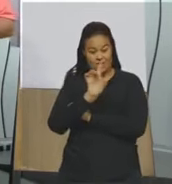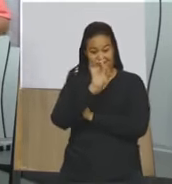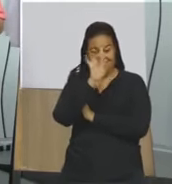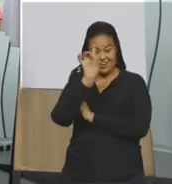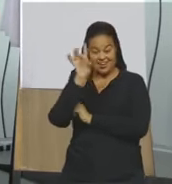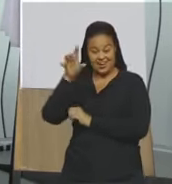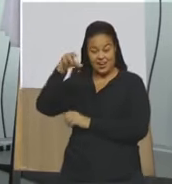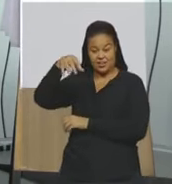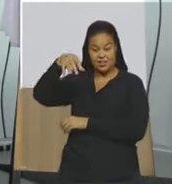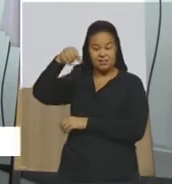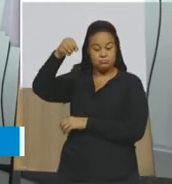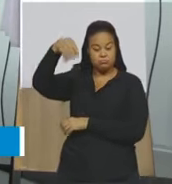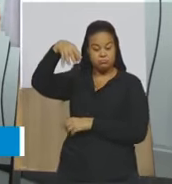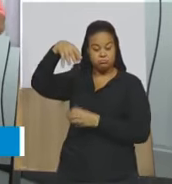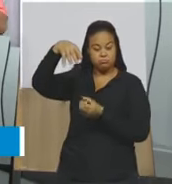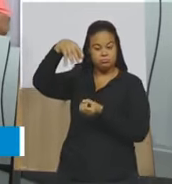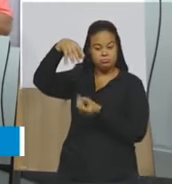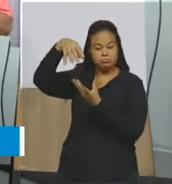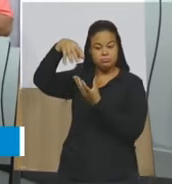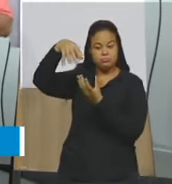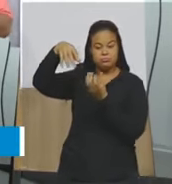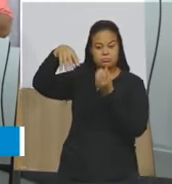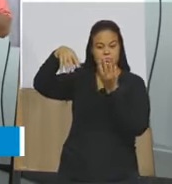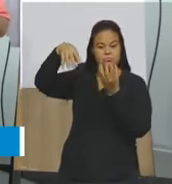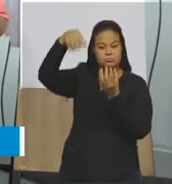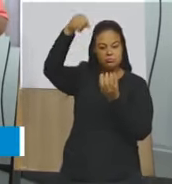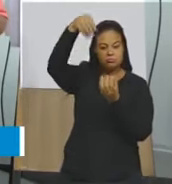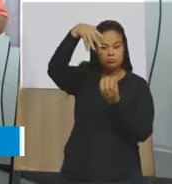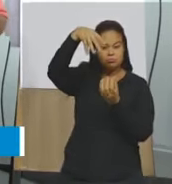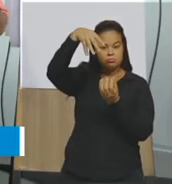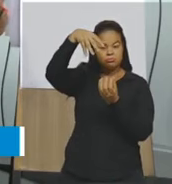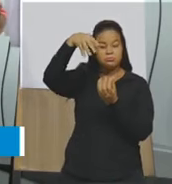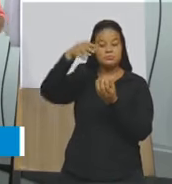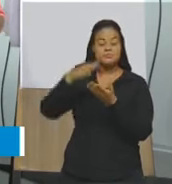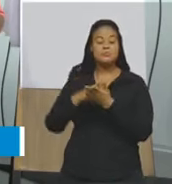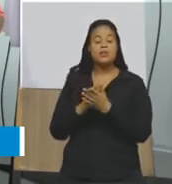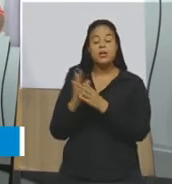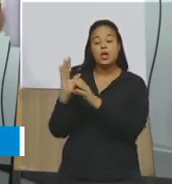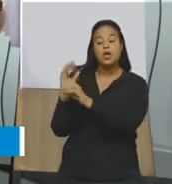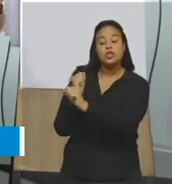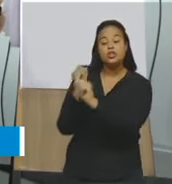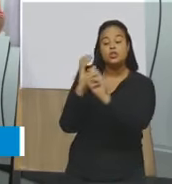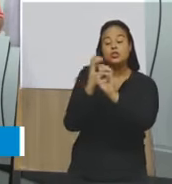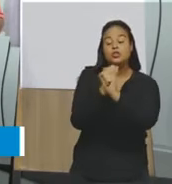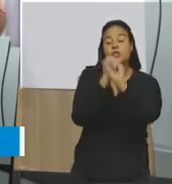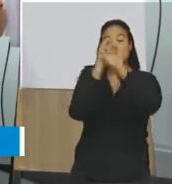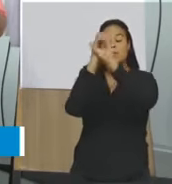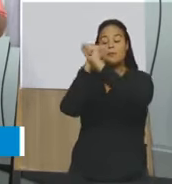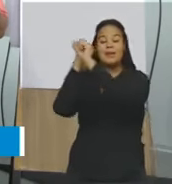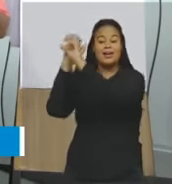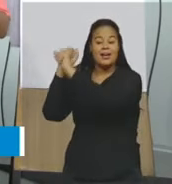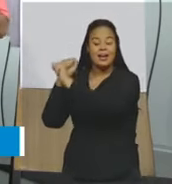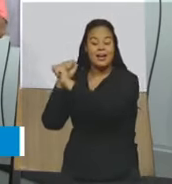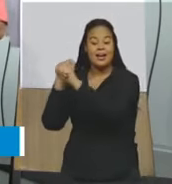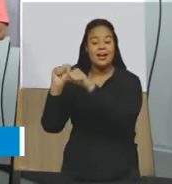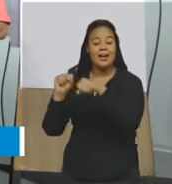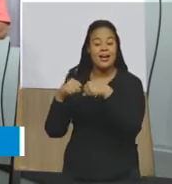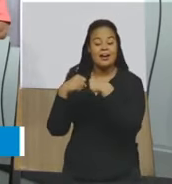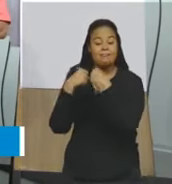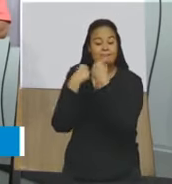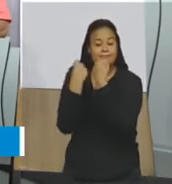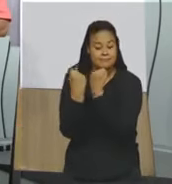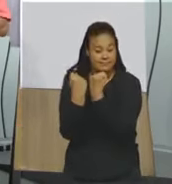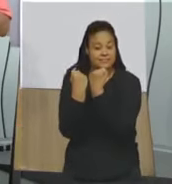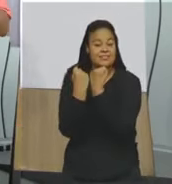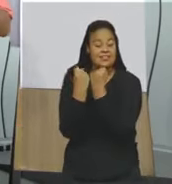funcionamento, certo? Então, o que eu vou fazer aqui, primeiramente, é calcular a resistência de cada uma dessas